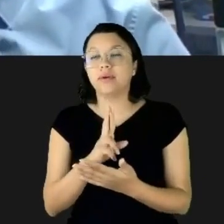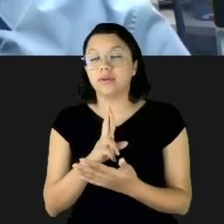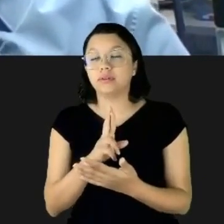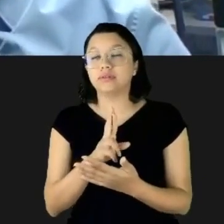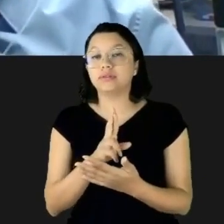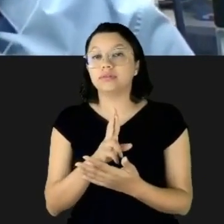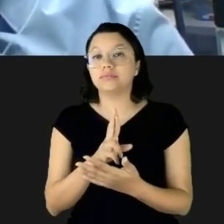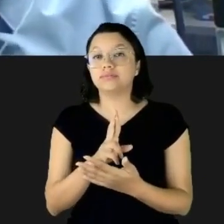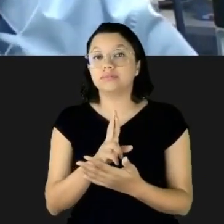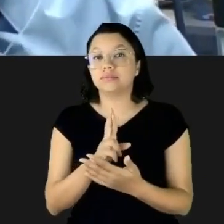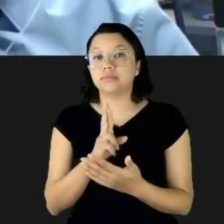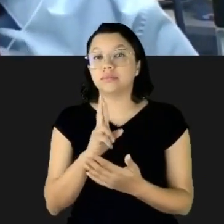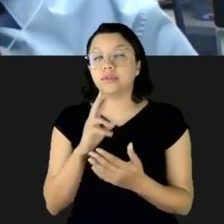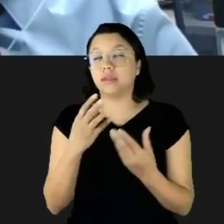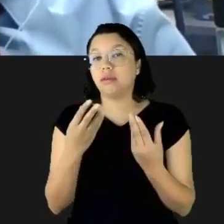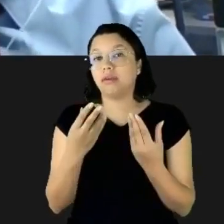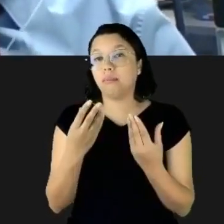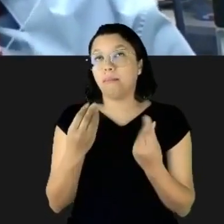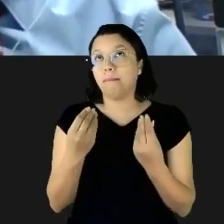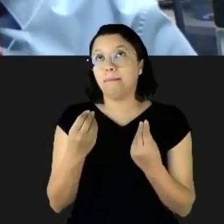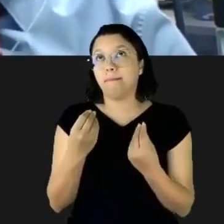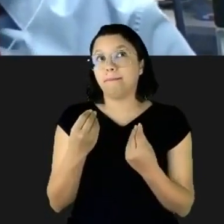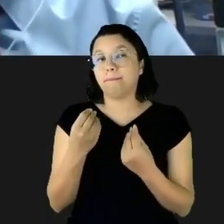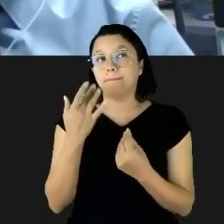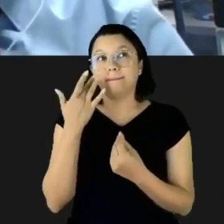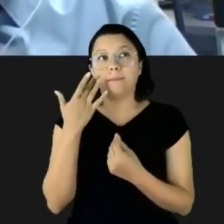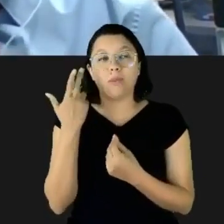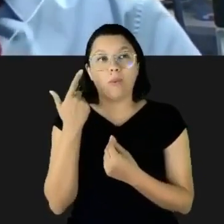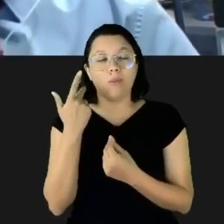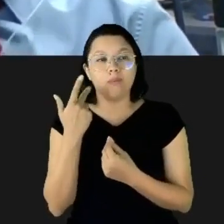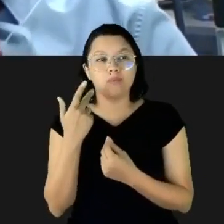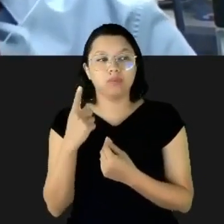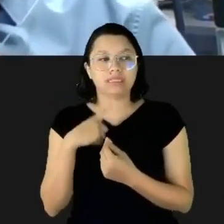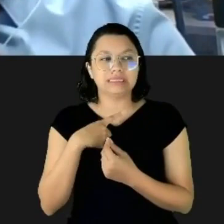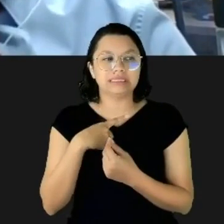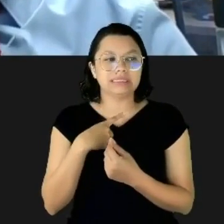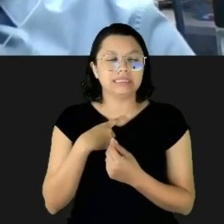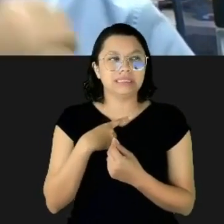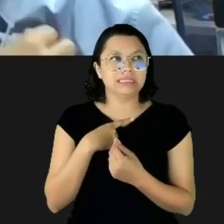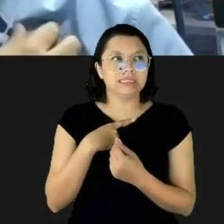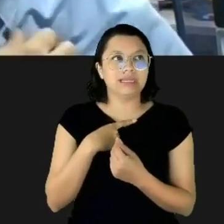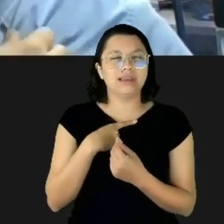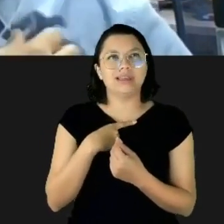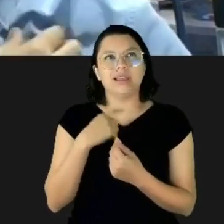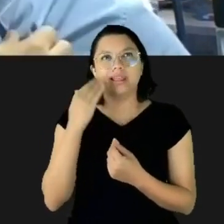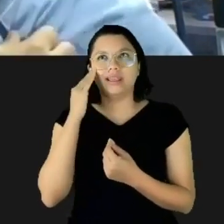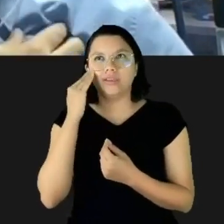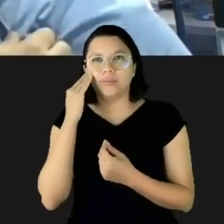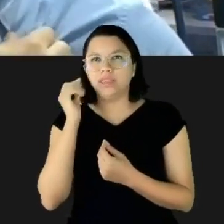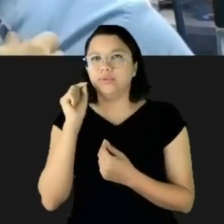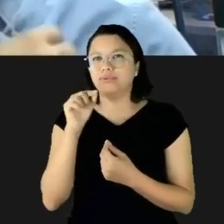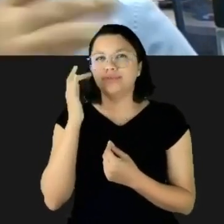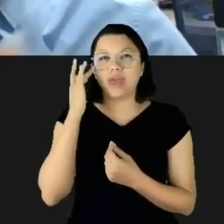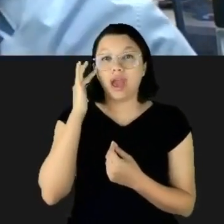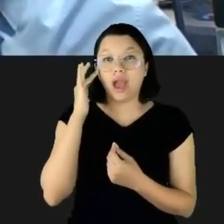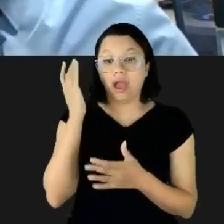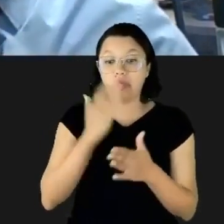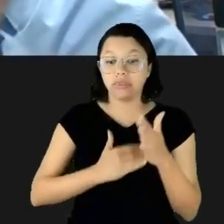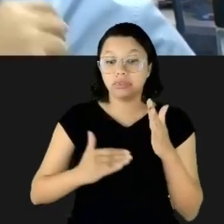é aquela que já está na sua cabeça, aquela que você tem a crença de que você acha absolutamente correto.